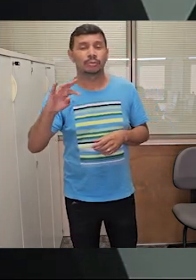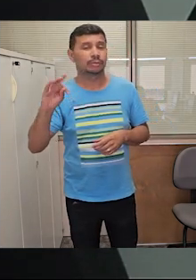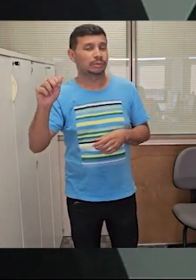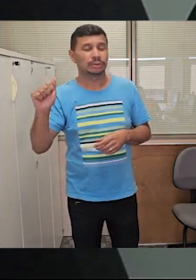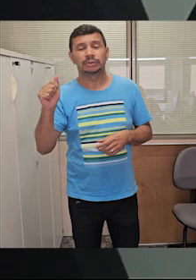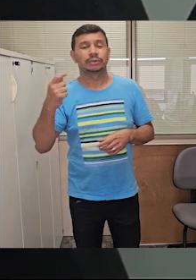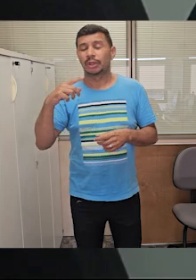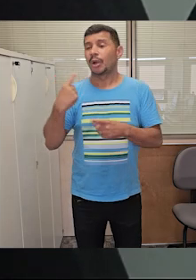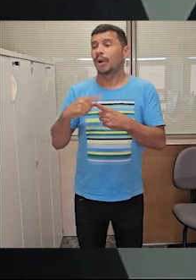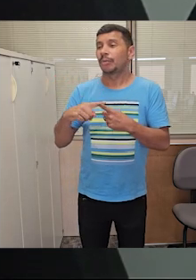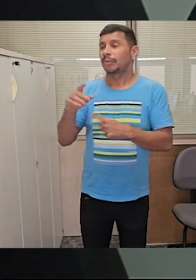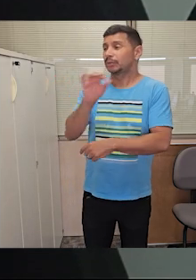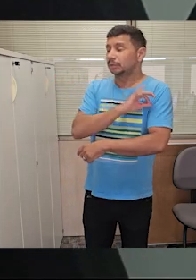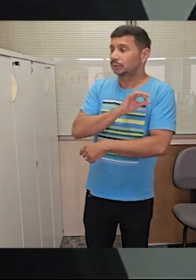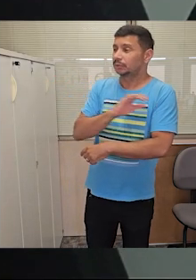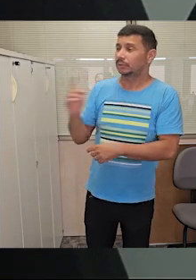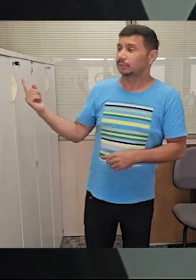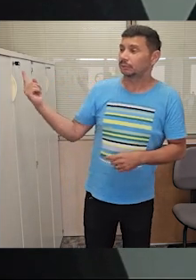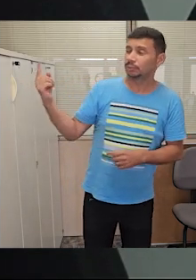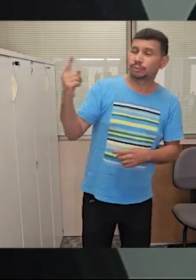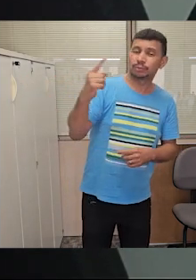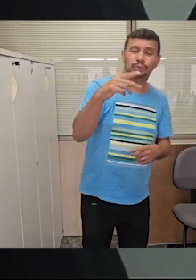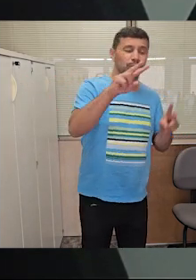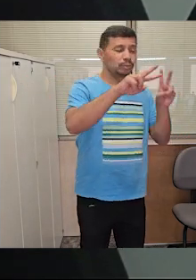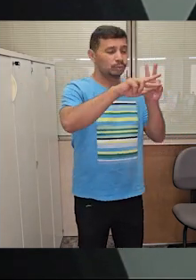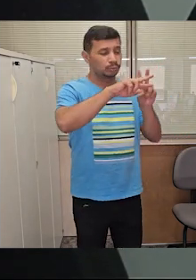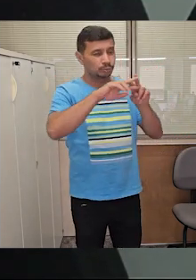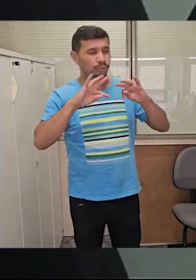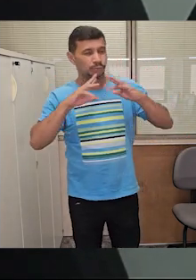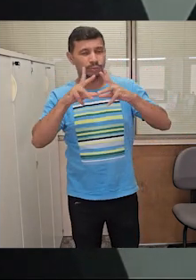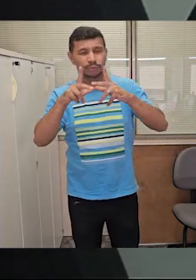tem, foge, porque a polícia está aí e vai prender todos os comunistas.